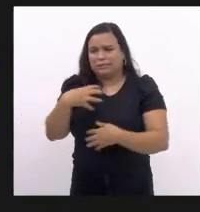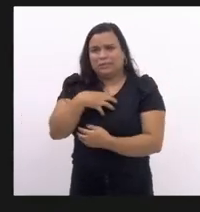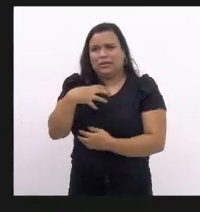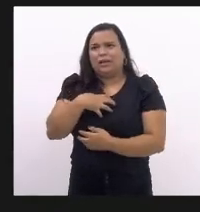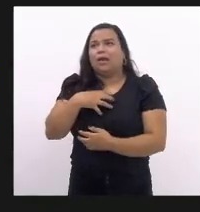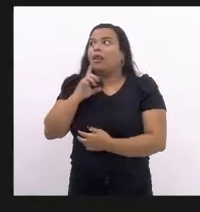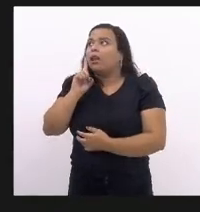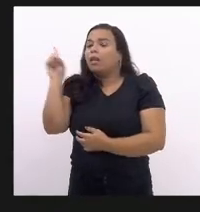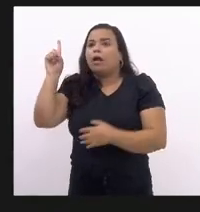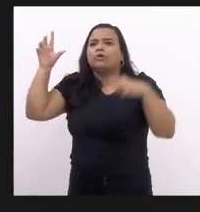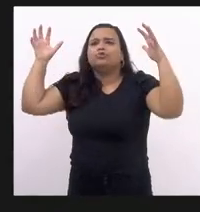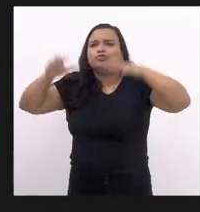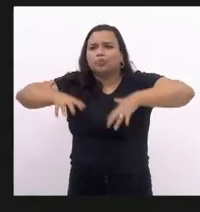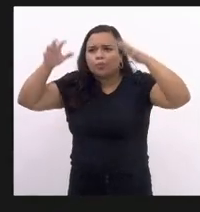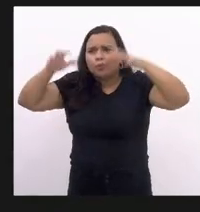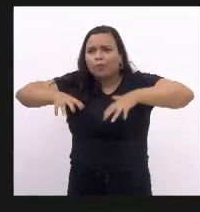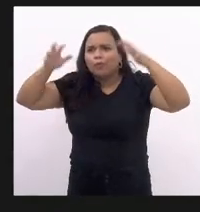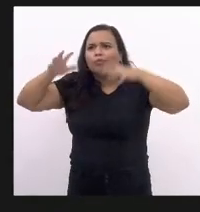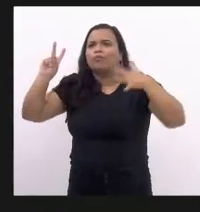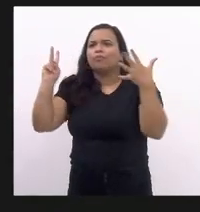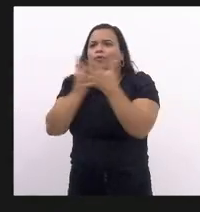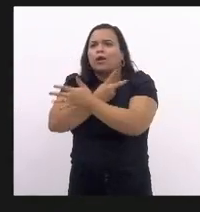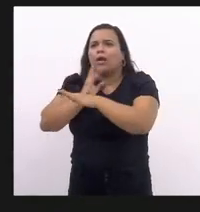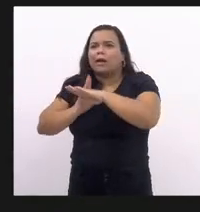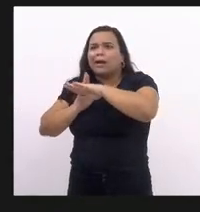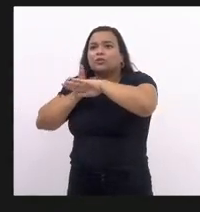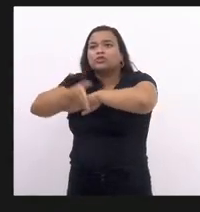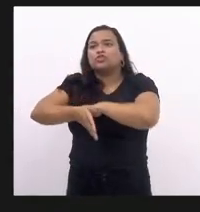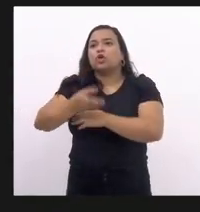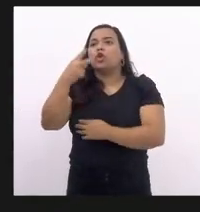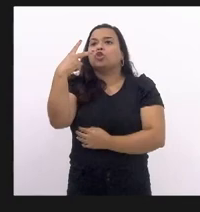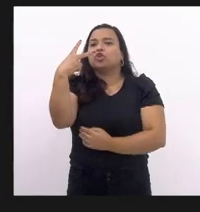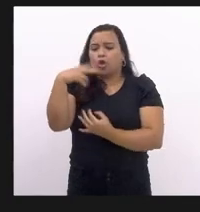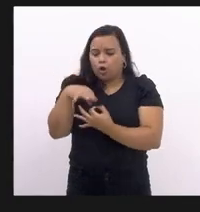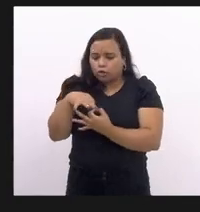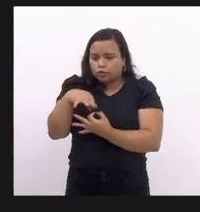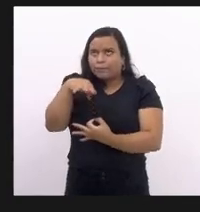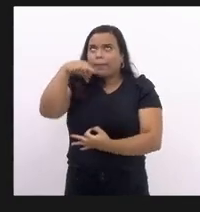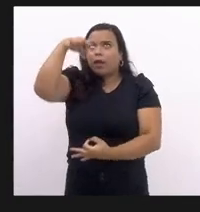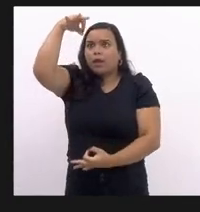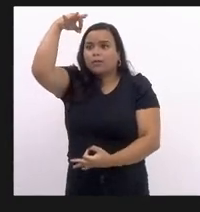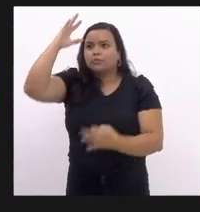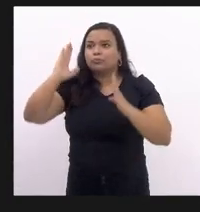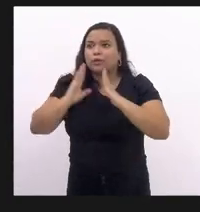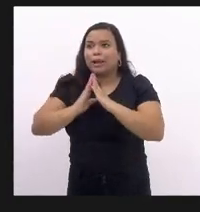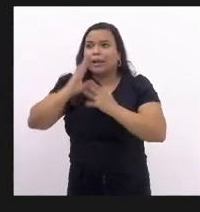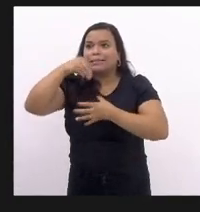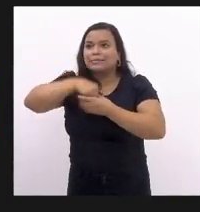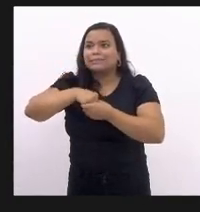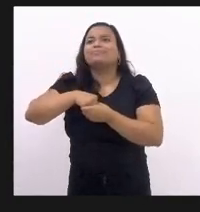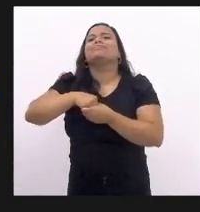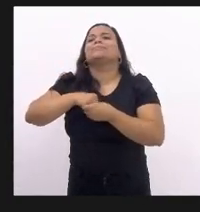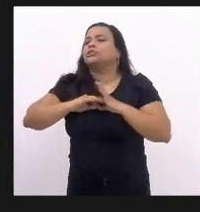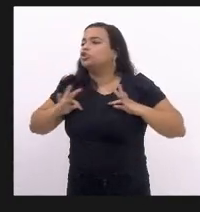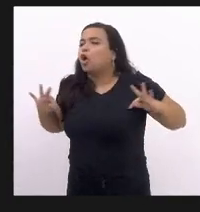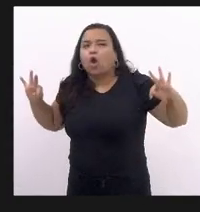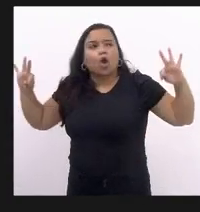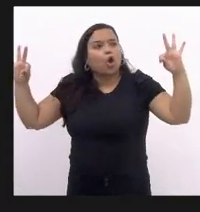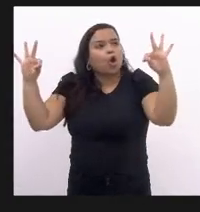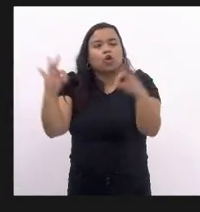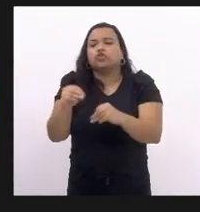chegaram a entrar 2 metros dentro da casa de todo mundo que mora na parte baixa de Miracema, em todo o